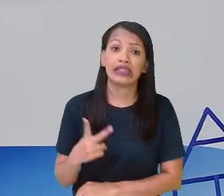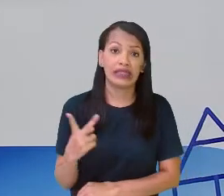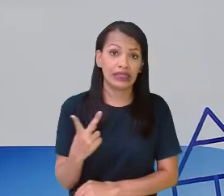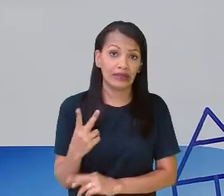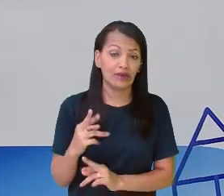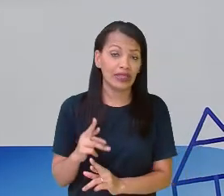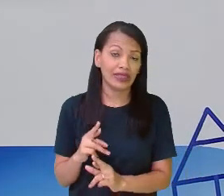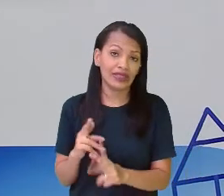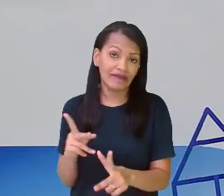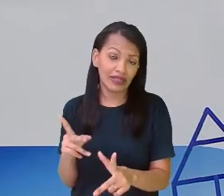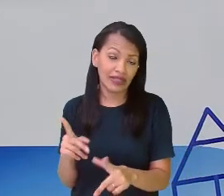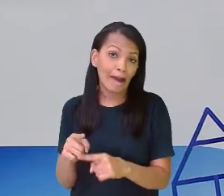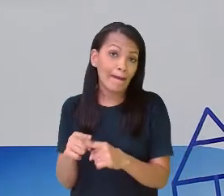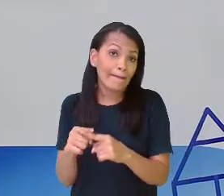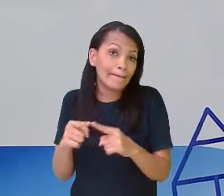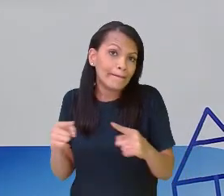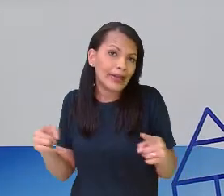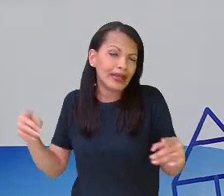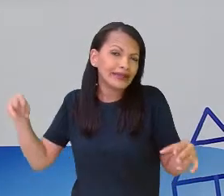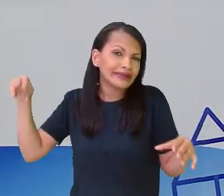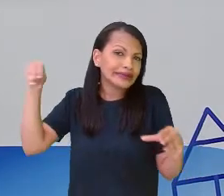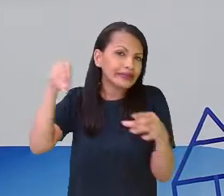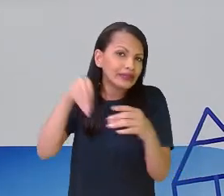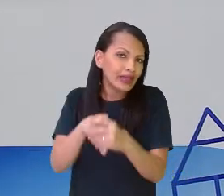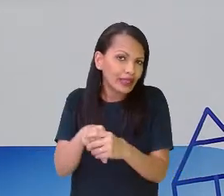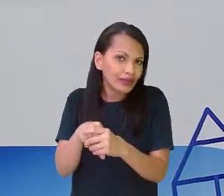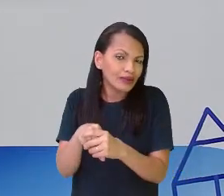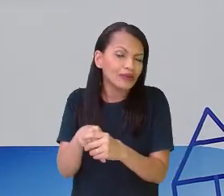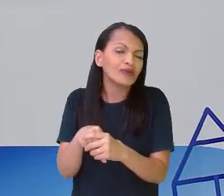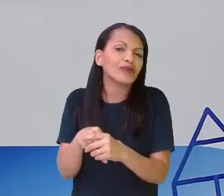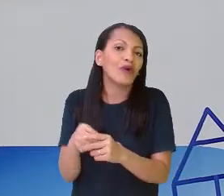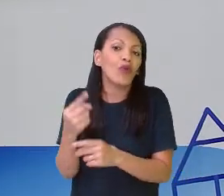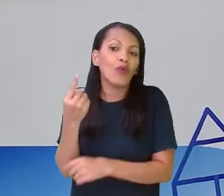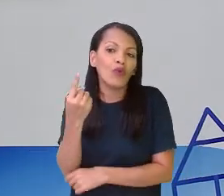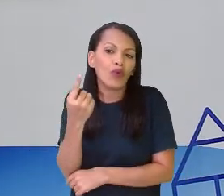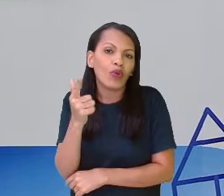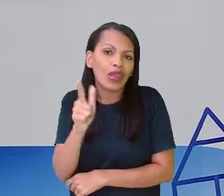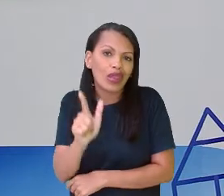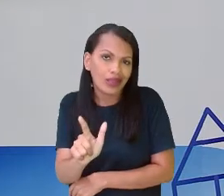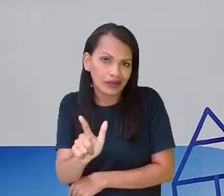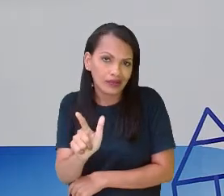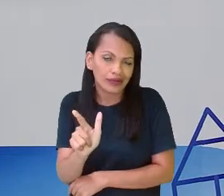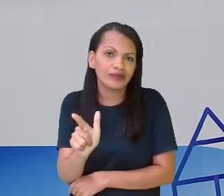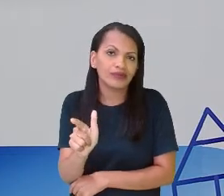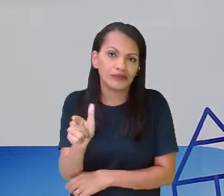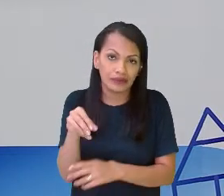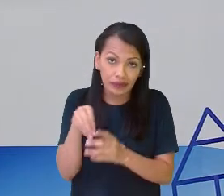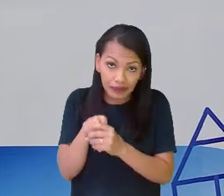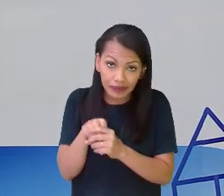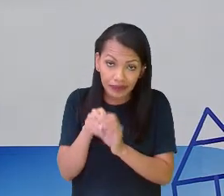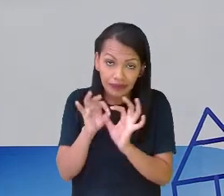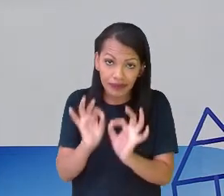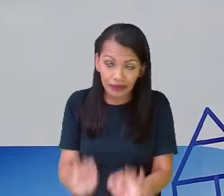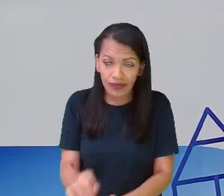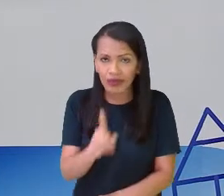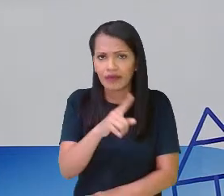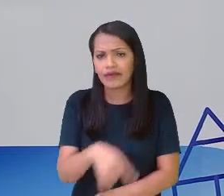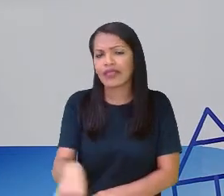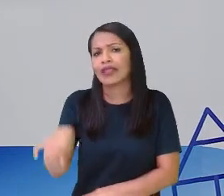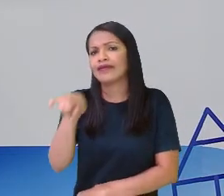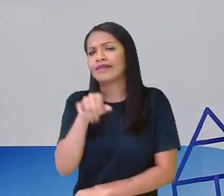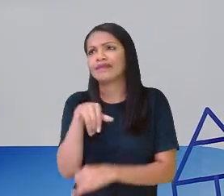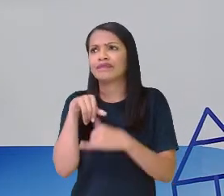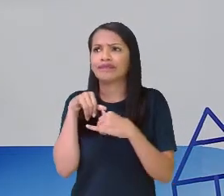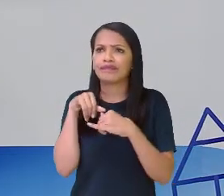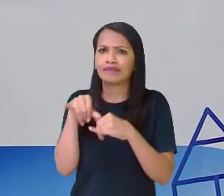diferentes para a mesma capacidade. Então, quando você prestar atenção no mercado,